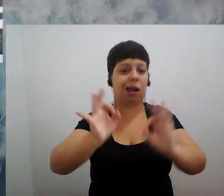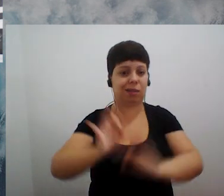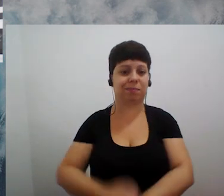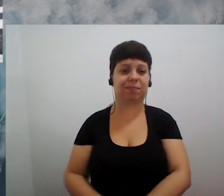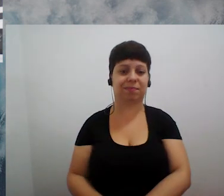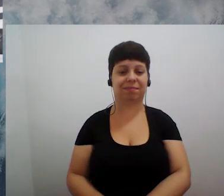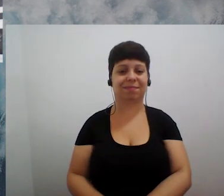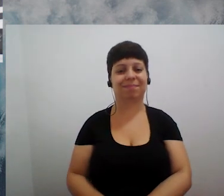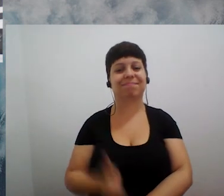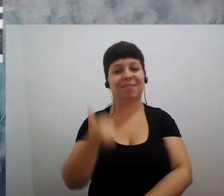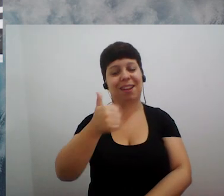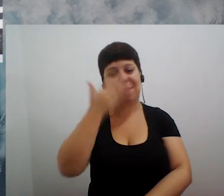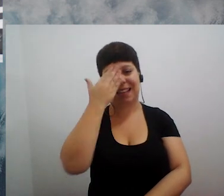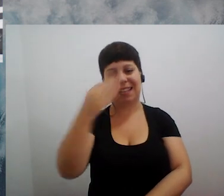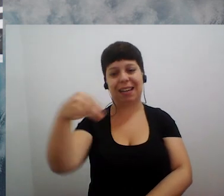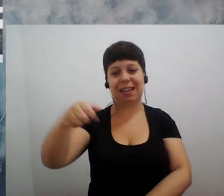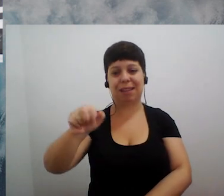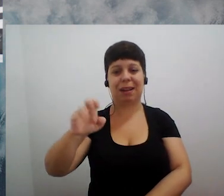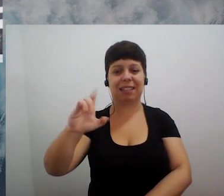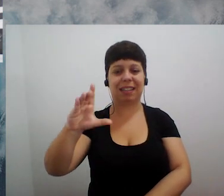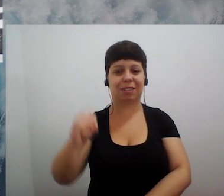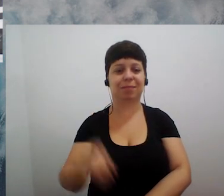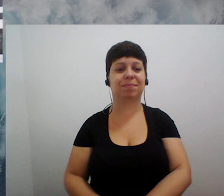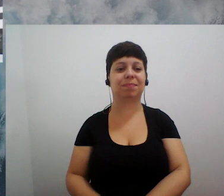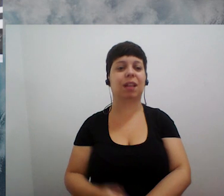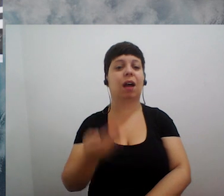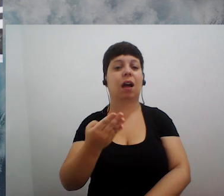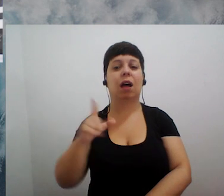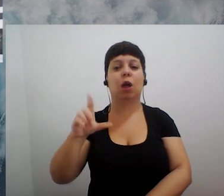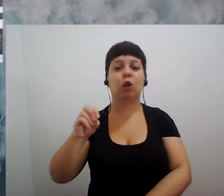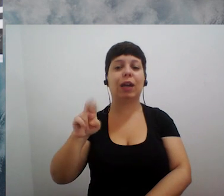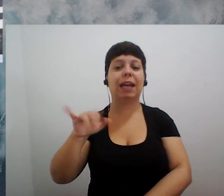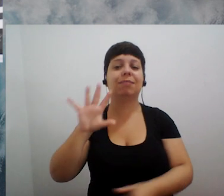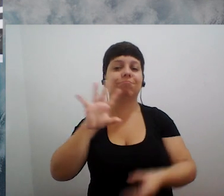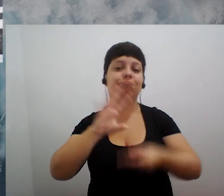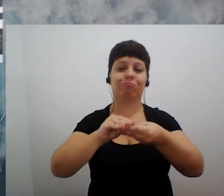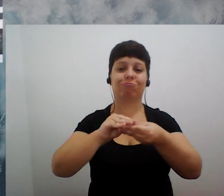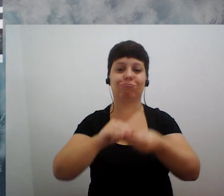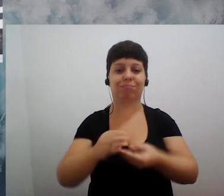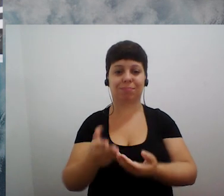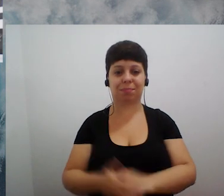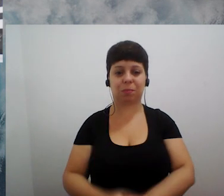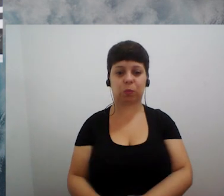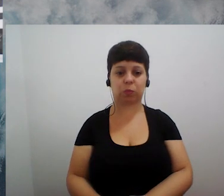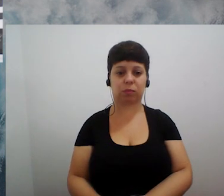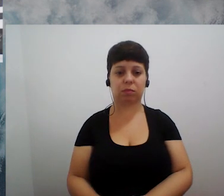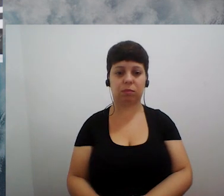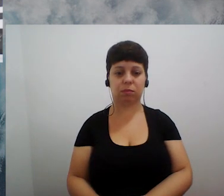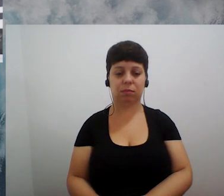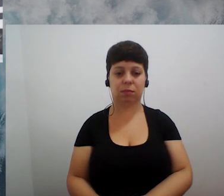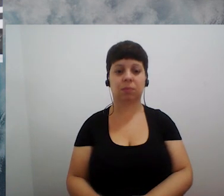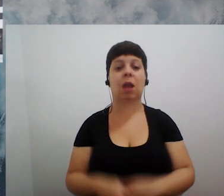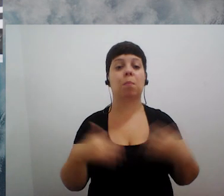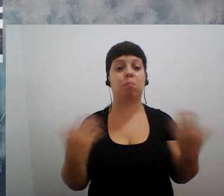né? Valeu, Marcelo. Lorena, arremata.